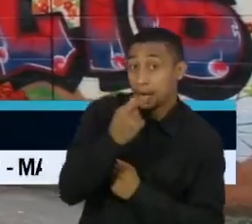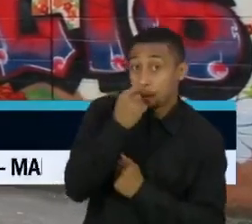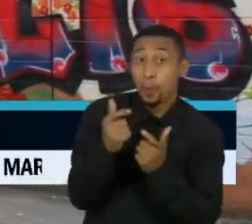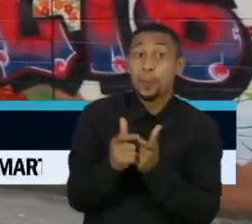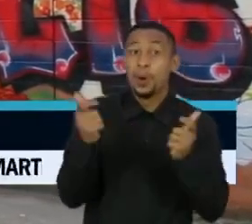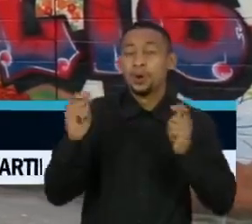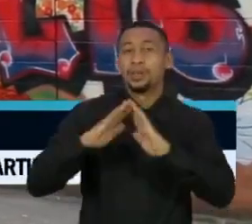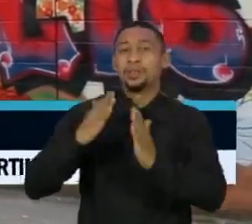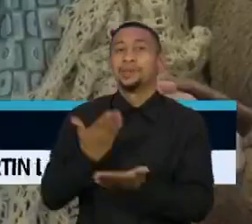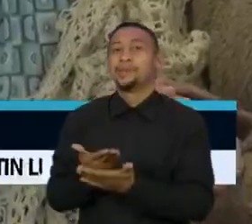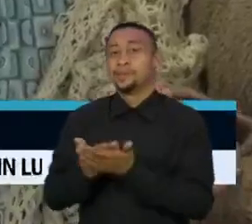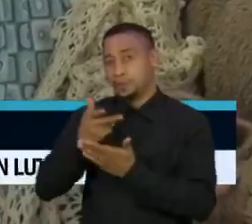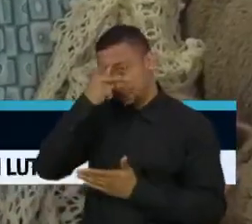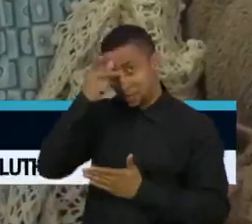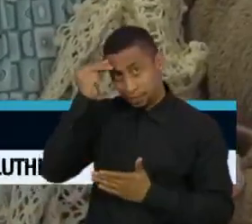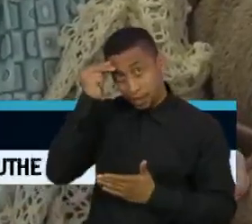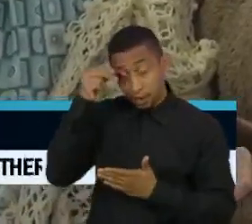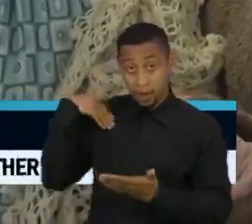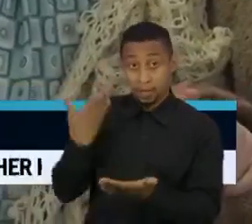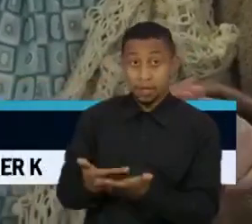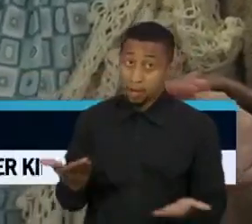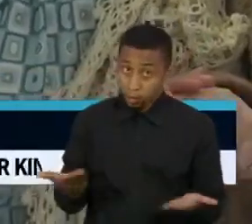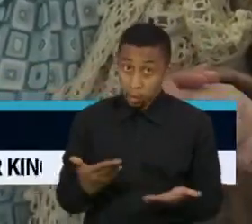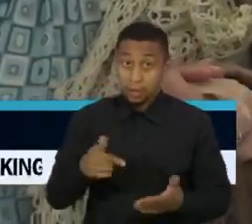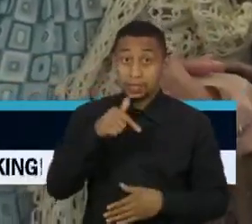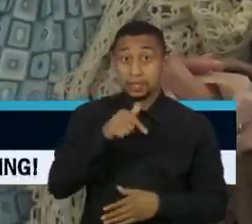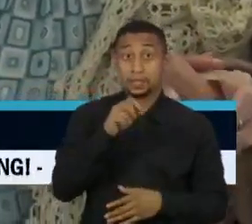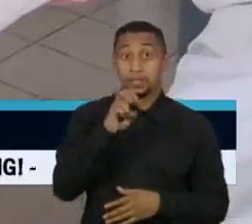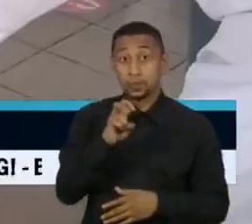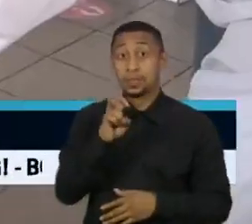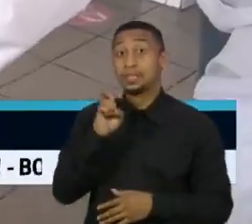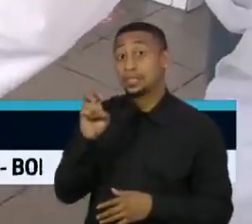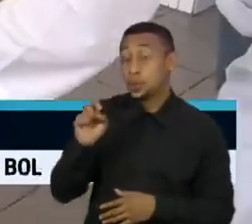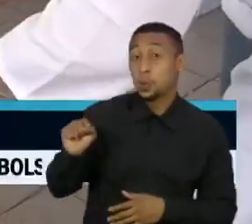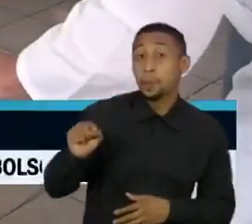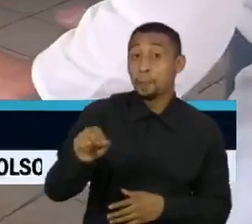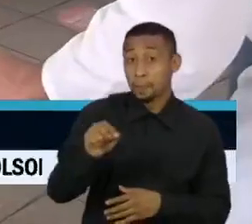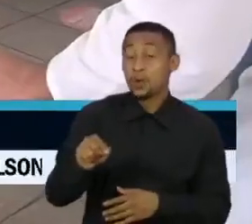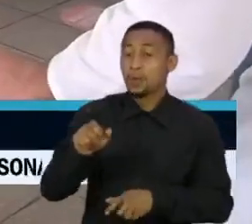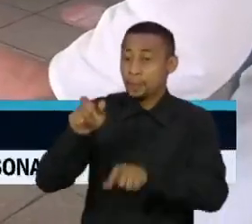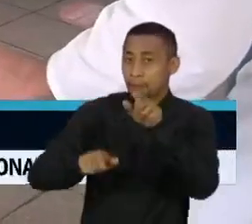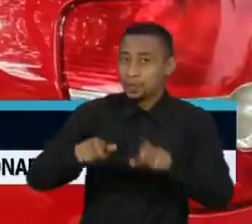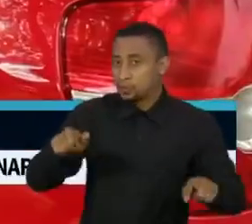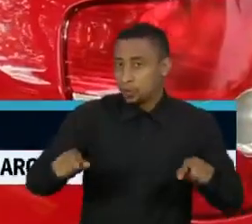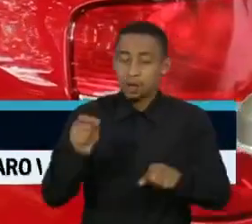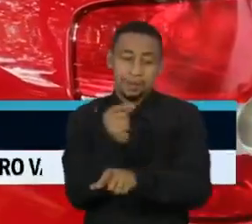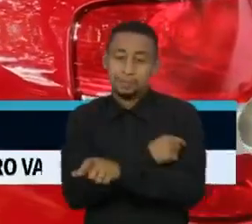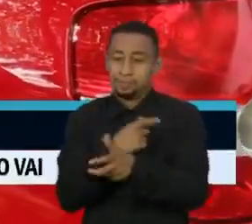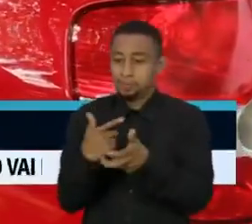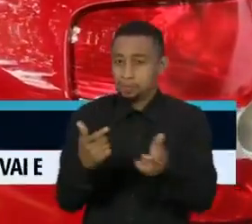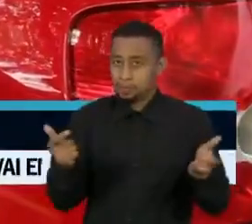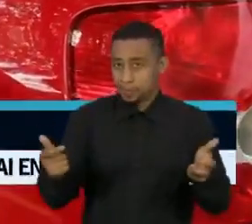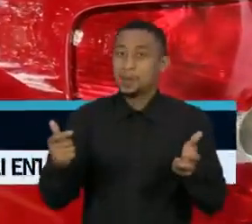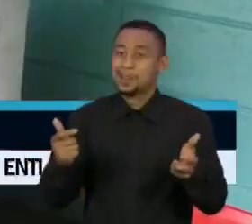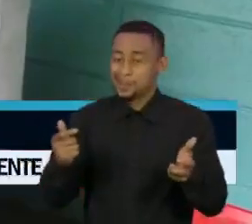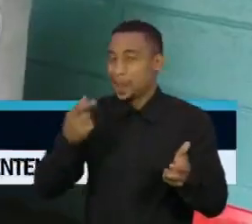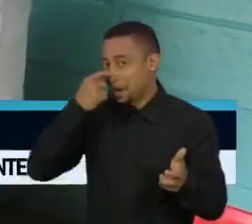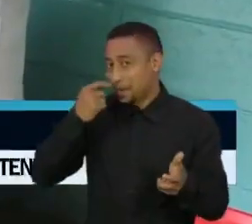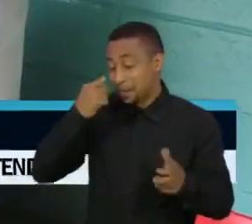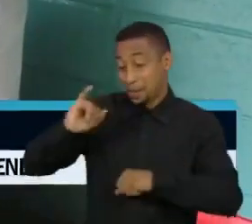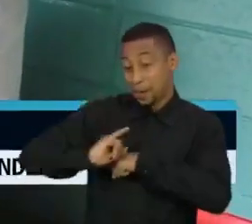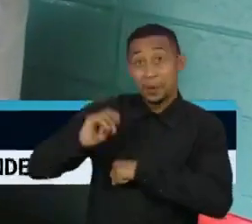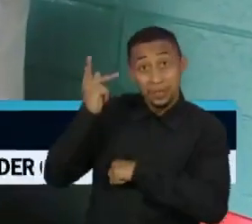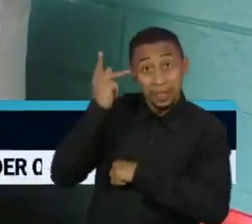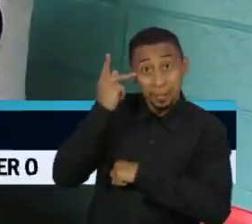escolas municipais. Até agora, 755 mil pessoas tomaram a vacina da gripe na cidade de São Paulo.